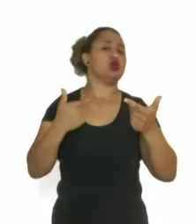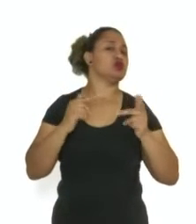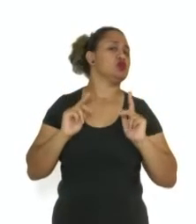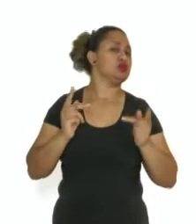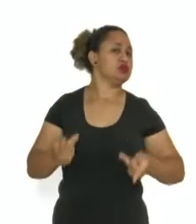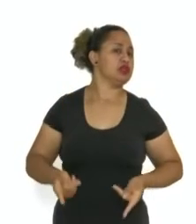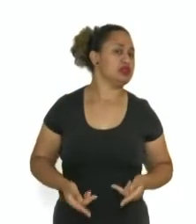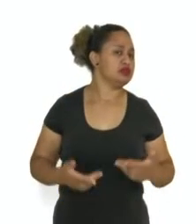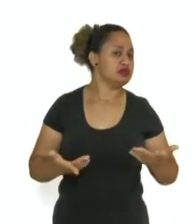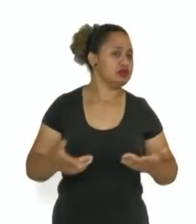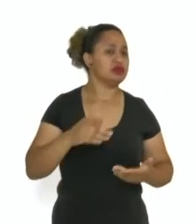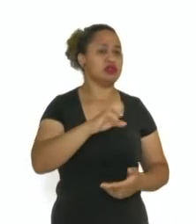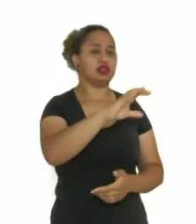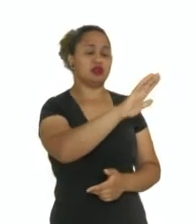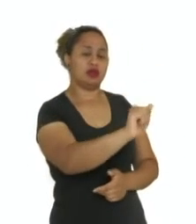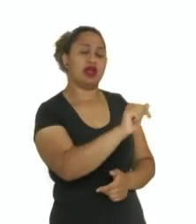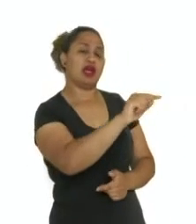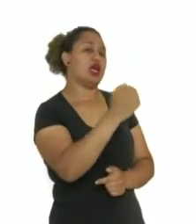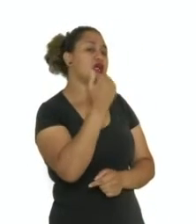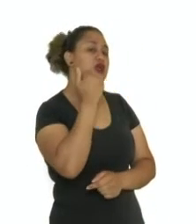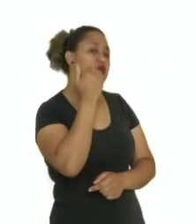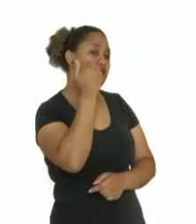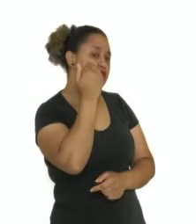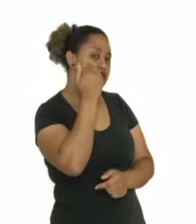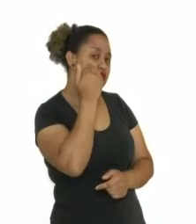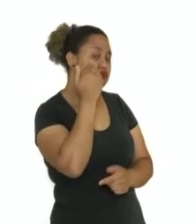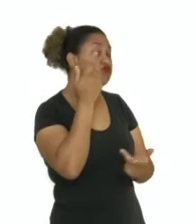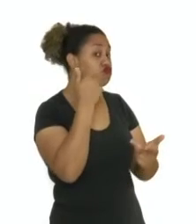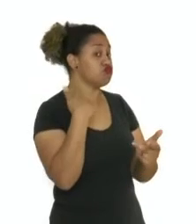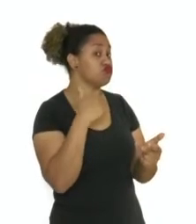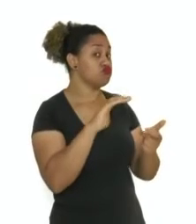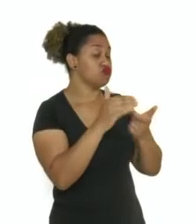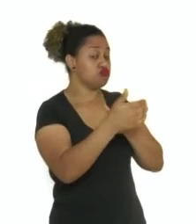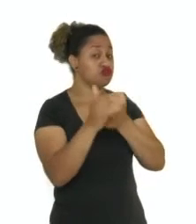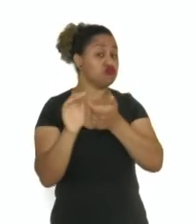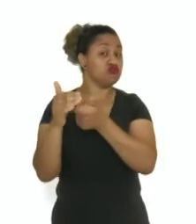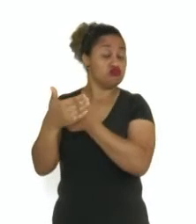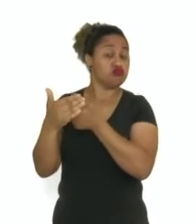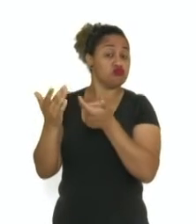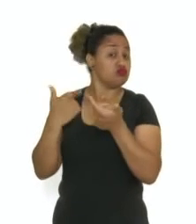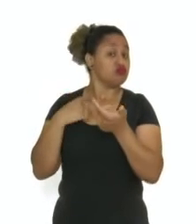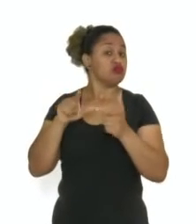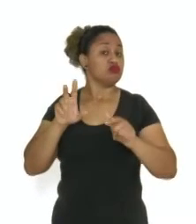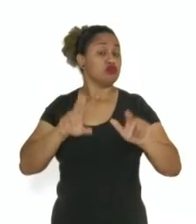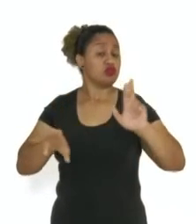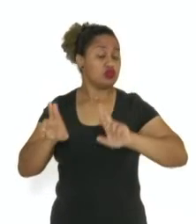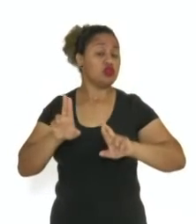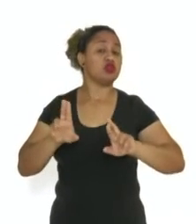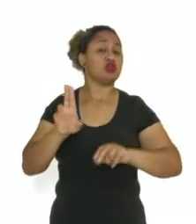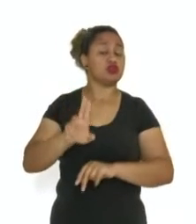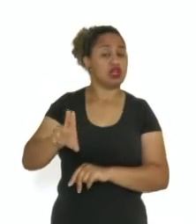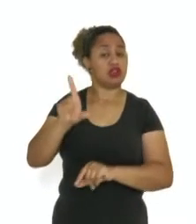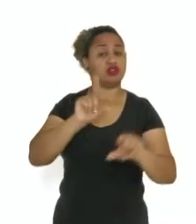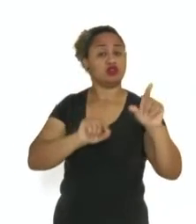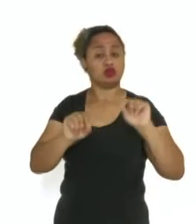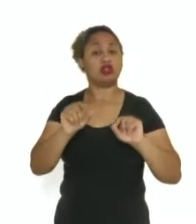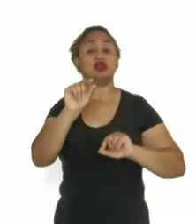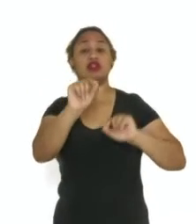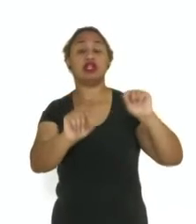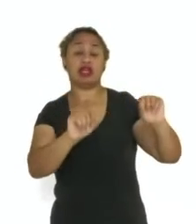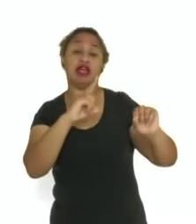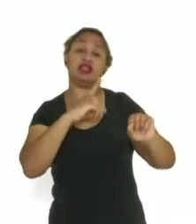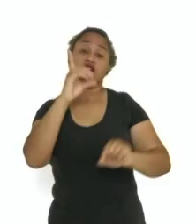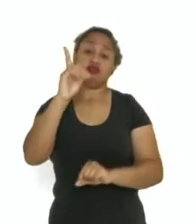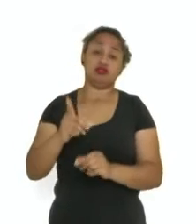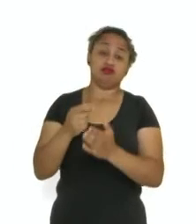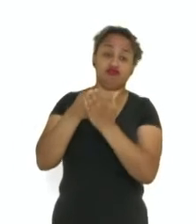e no ECA, adolescente. É a nomenclatura, o termo que é utilizado, né, para falar de quem tem os direitos, de quem tem os